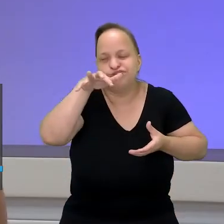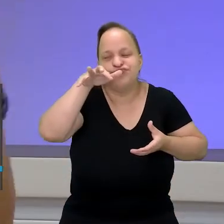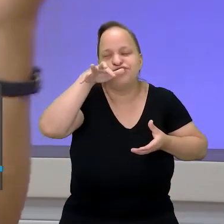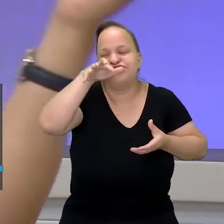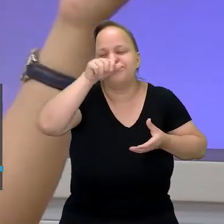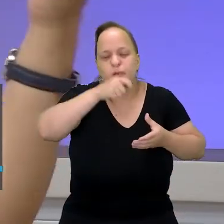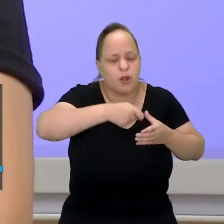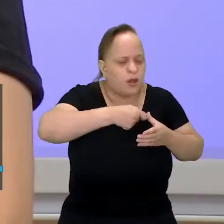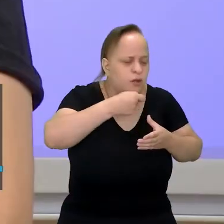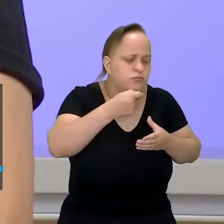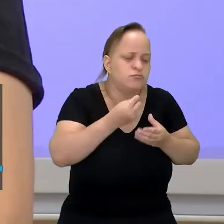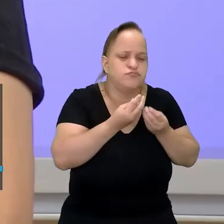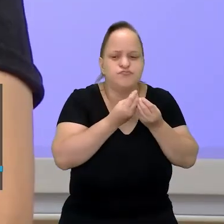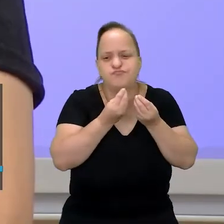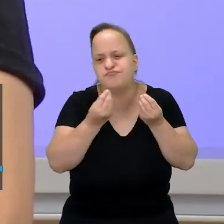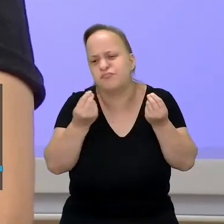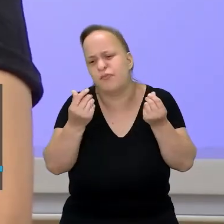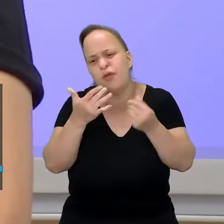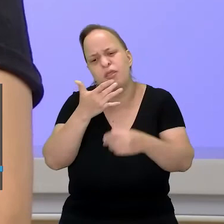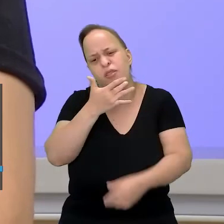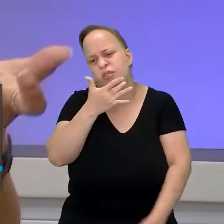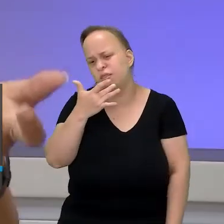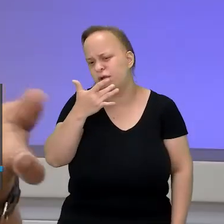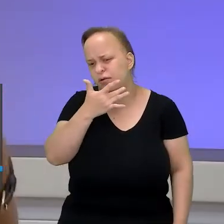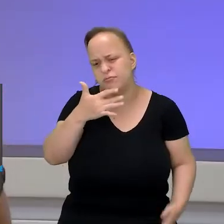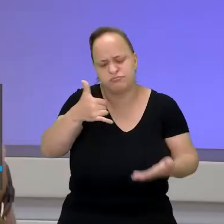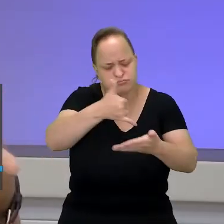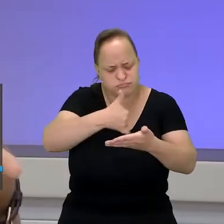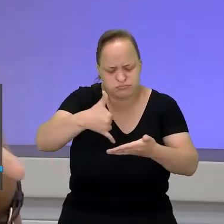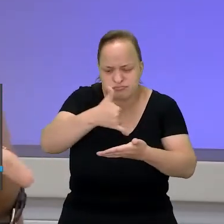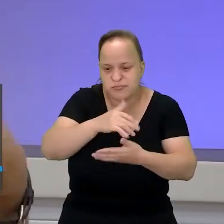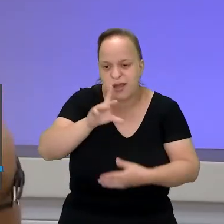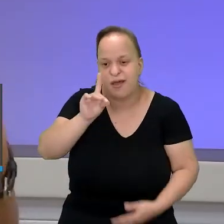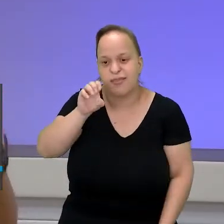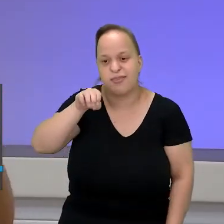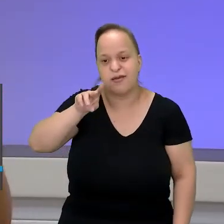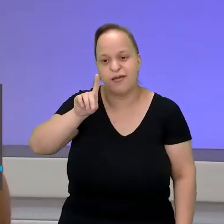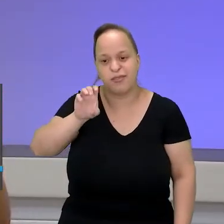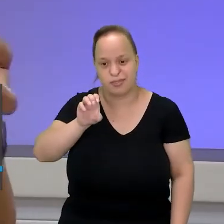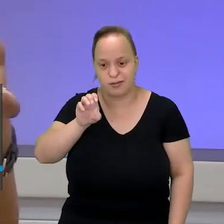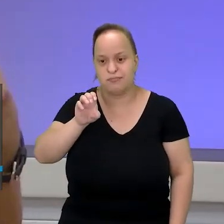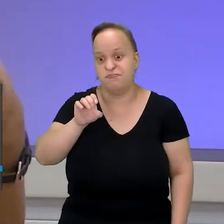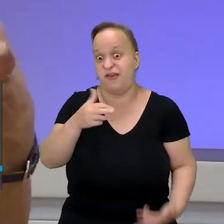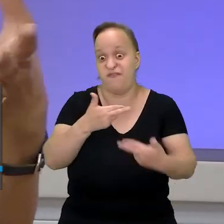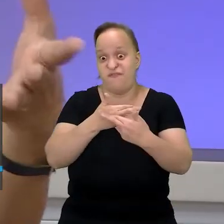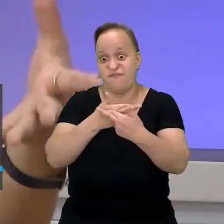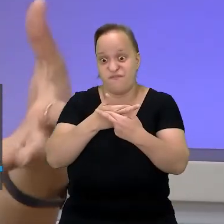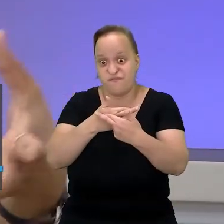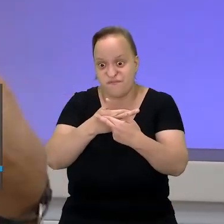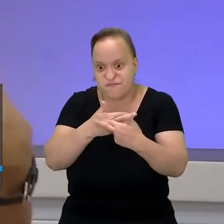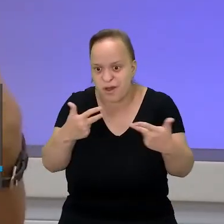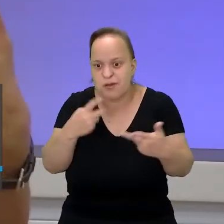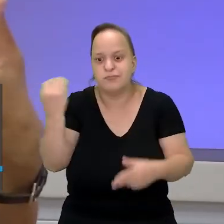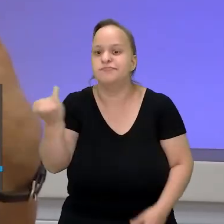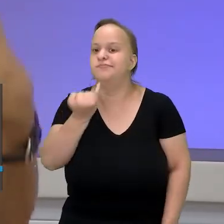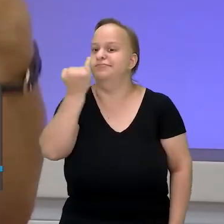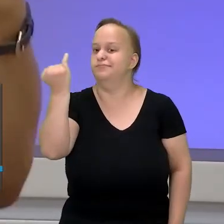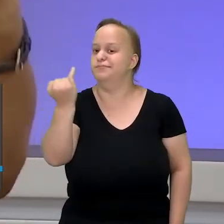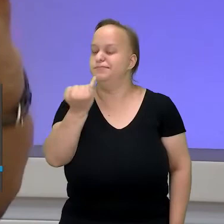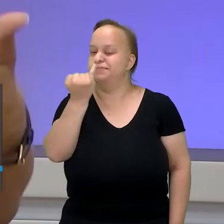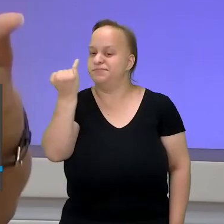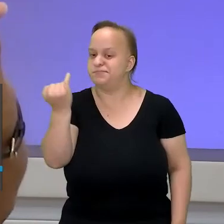bom. Dendê, nossa, tanto é azeite de cheiro, né? Então, olha só quantas coisas aí que são importantes para a